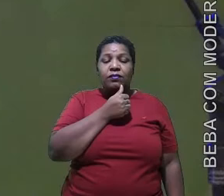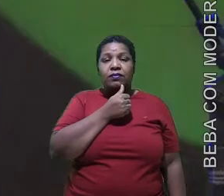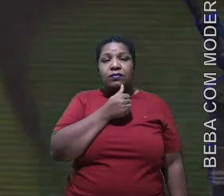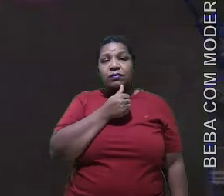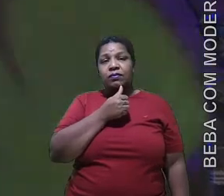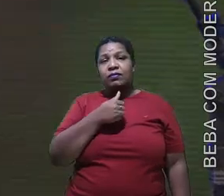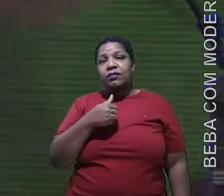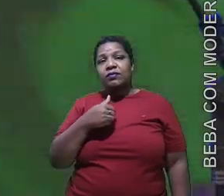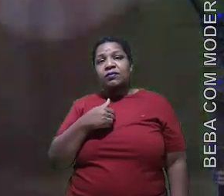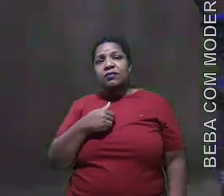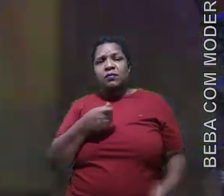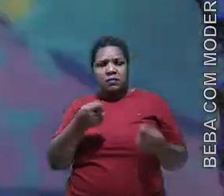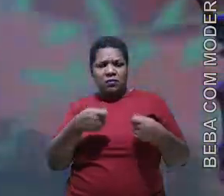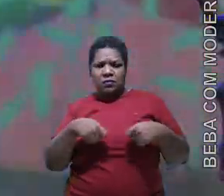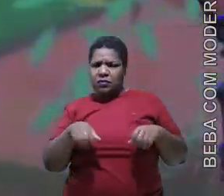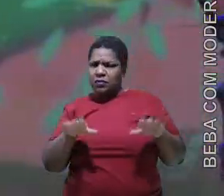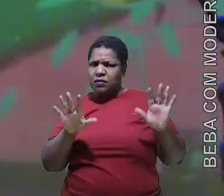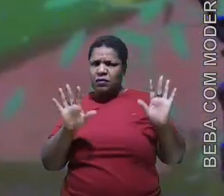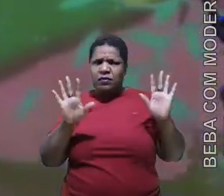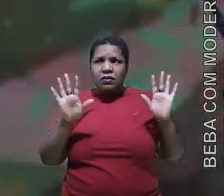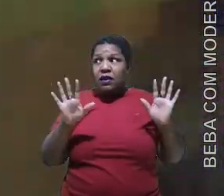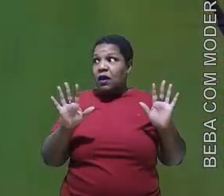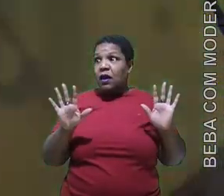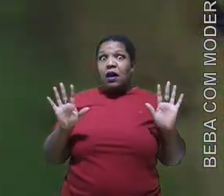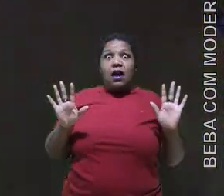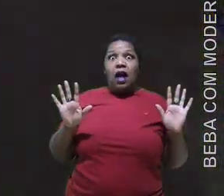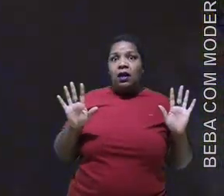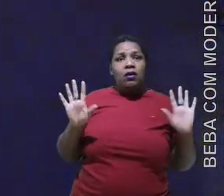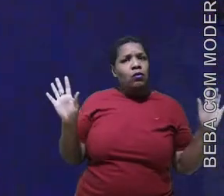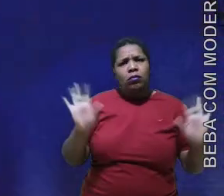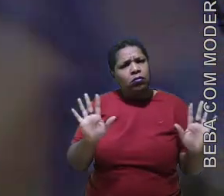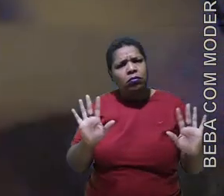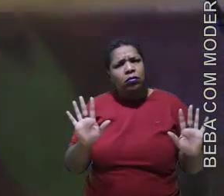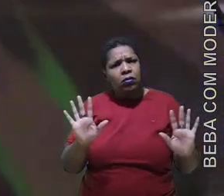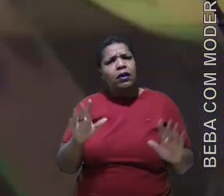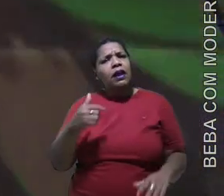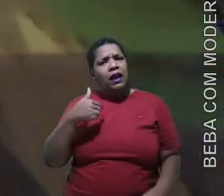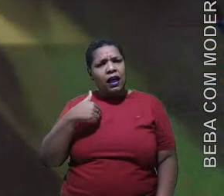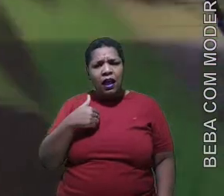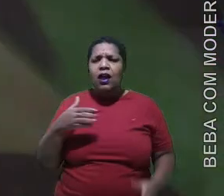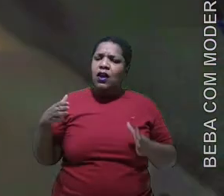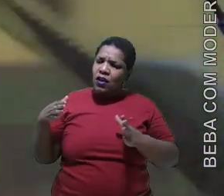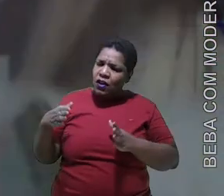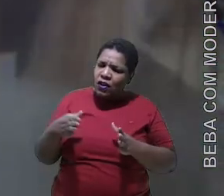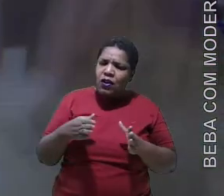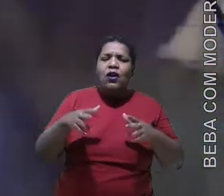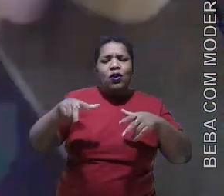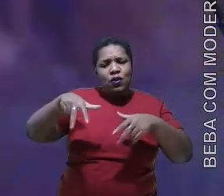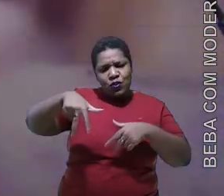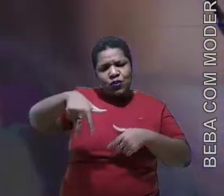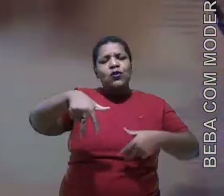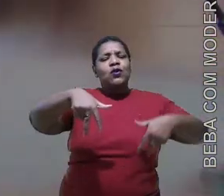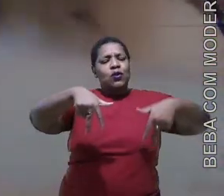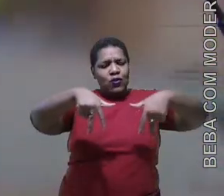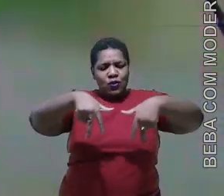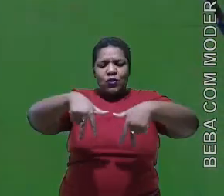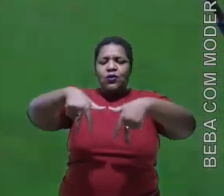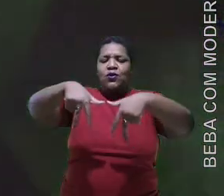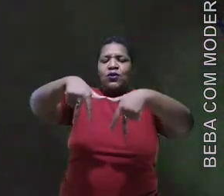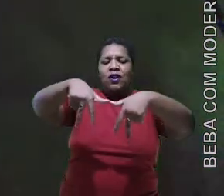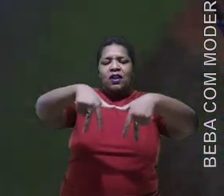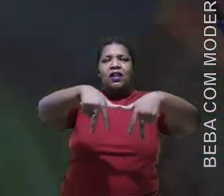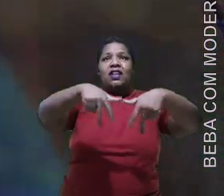e não precisa se acha estar eu caminho conversar nas